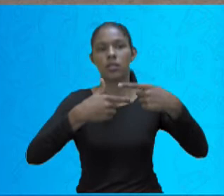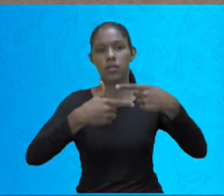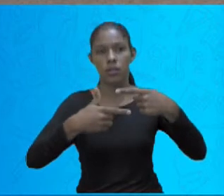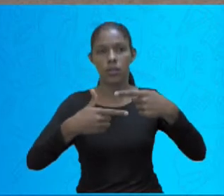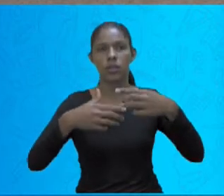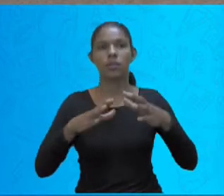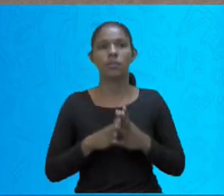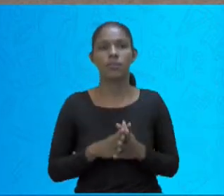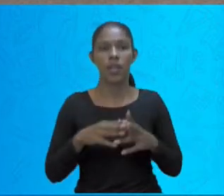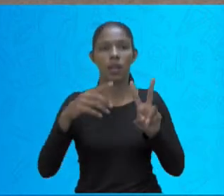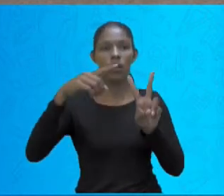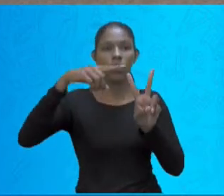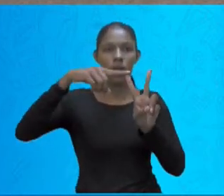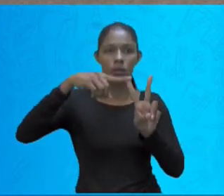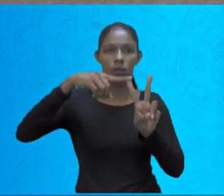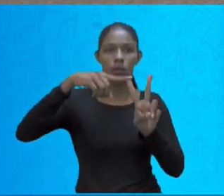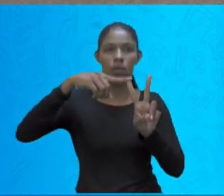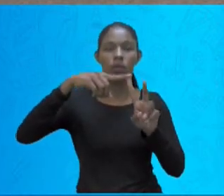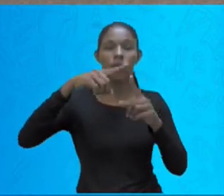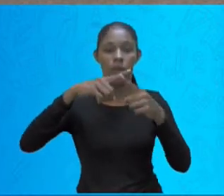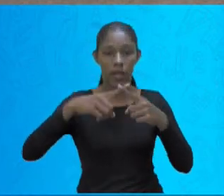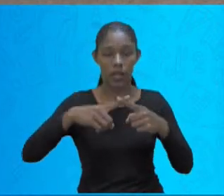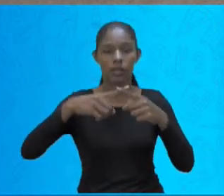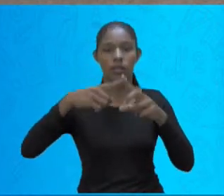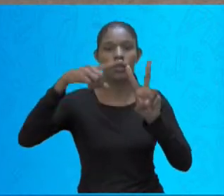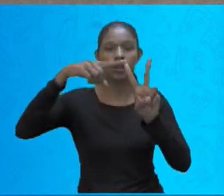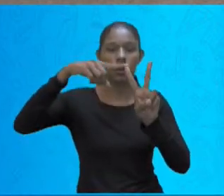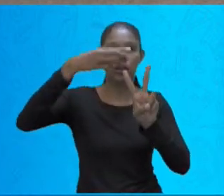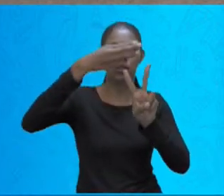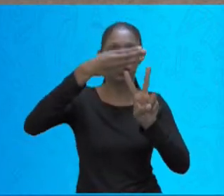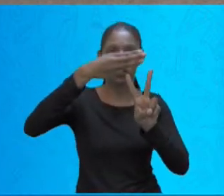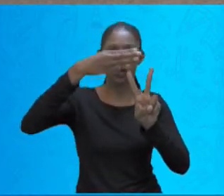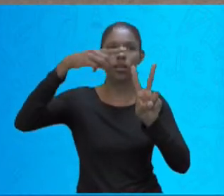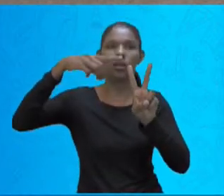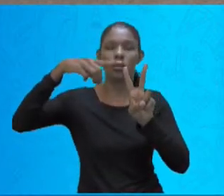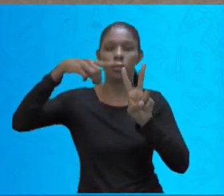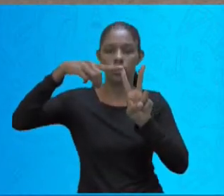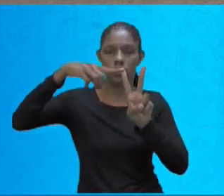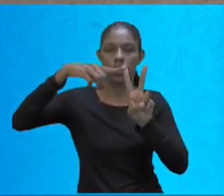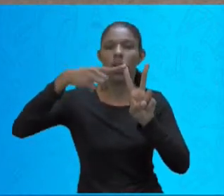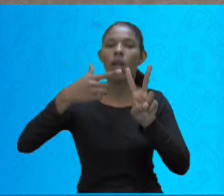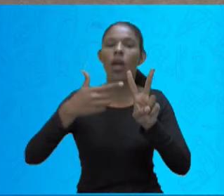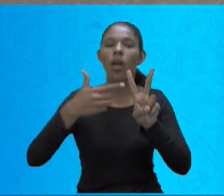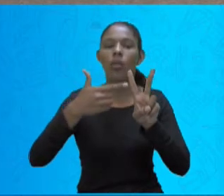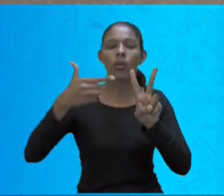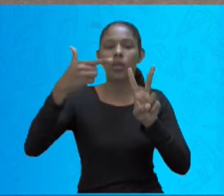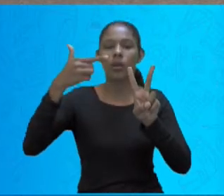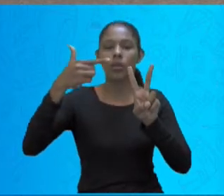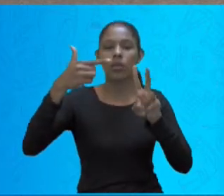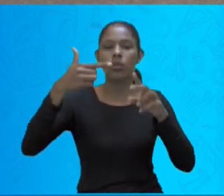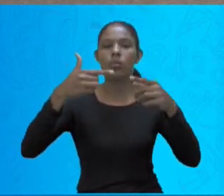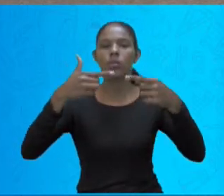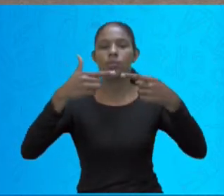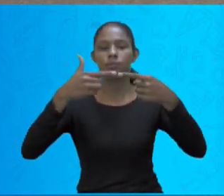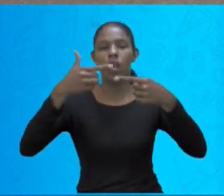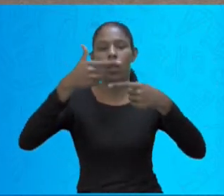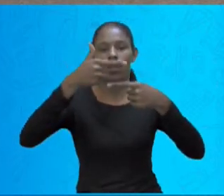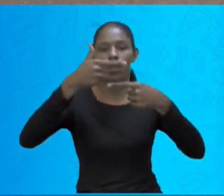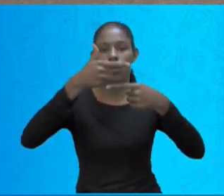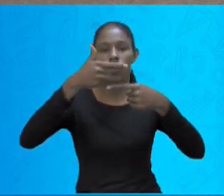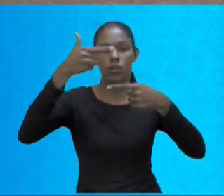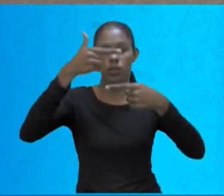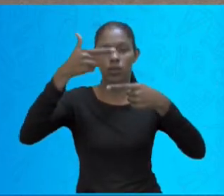eu vou ter 2 vezes 2 vezes 2, 8. 2 vezes 2, 4.